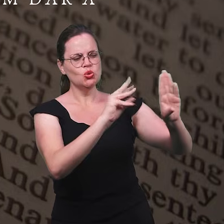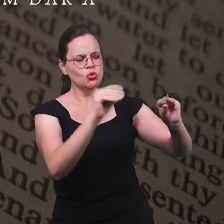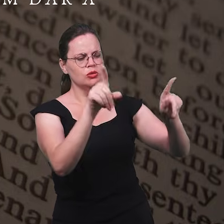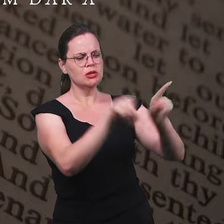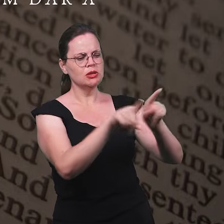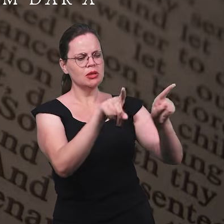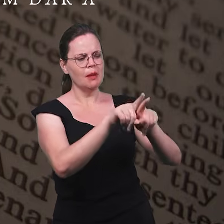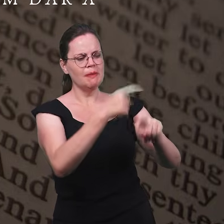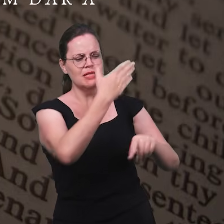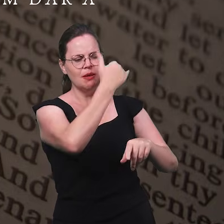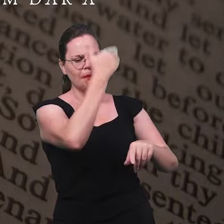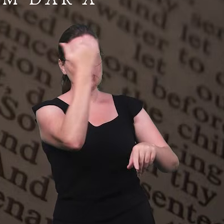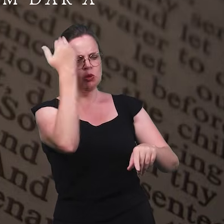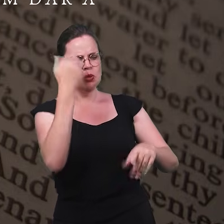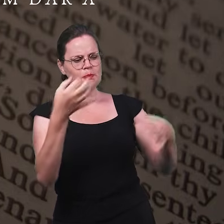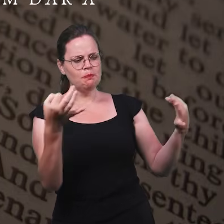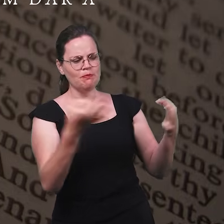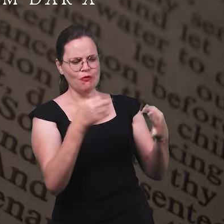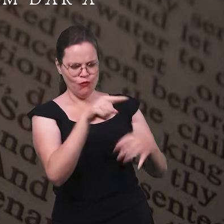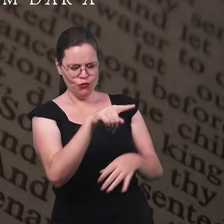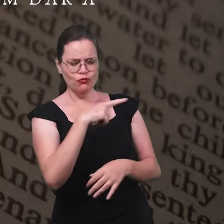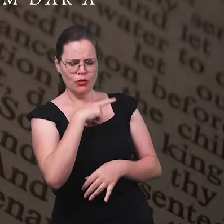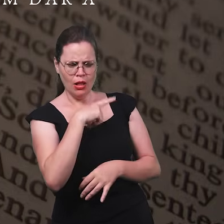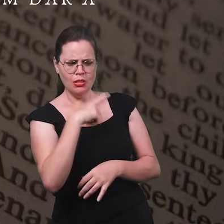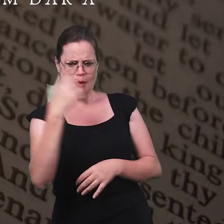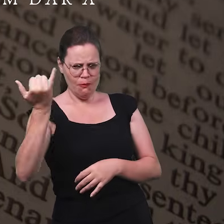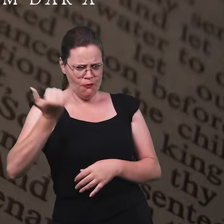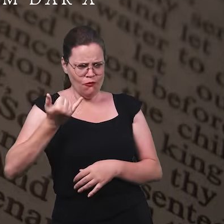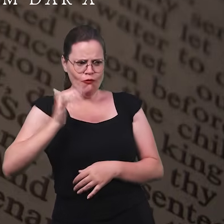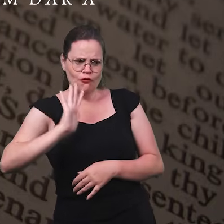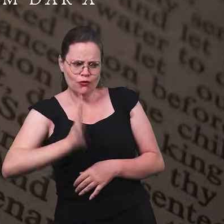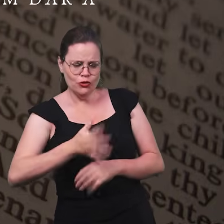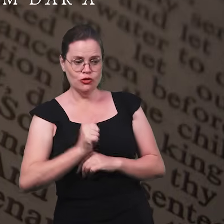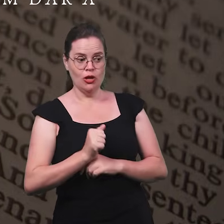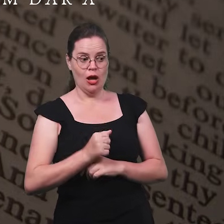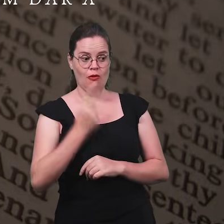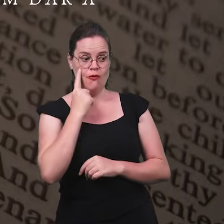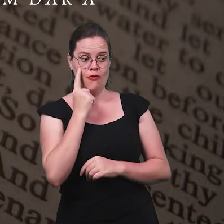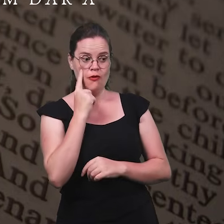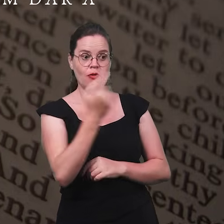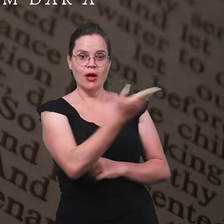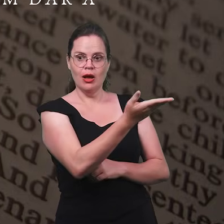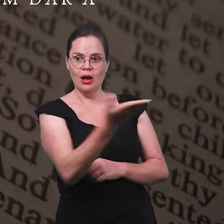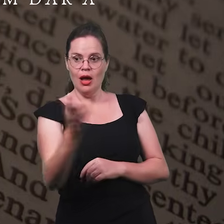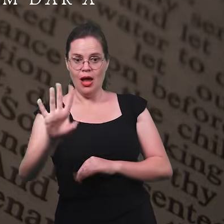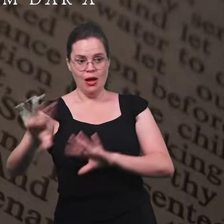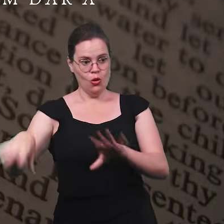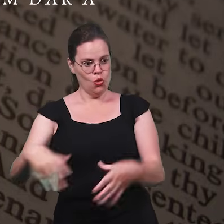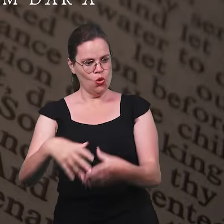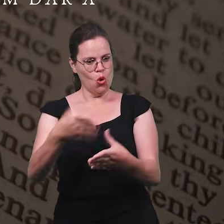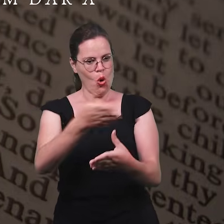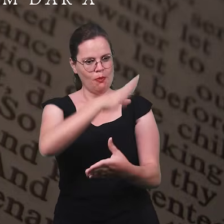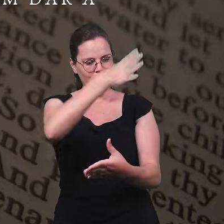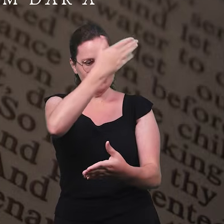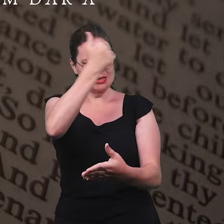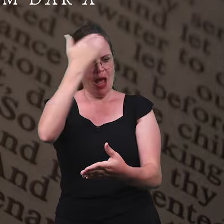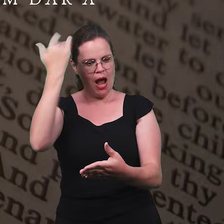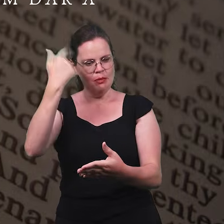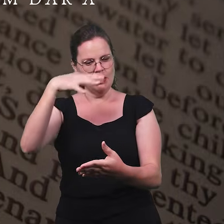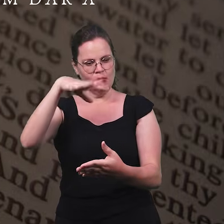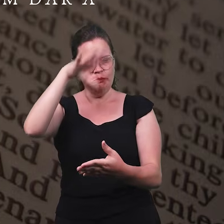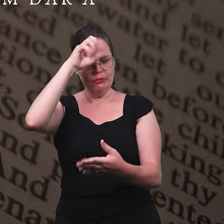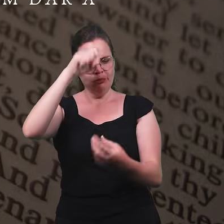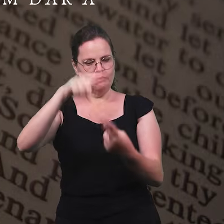excelente sabedoria se acham em ti. Acabam de ser introduzidos à minha presença os sábios e